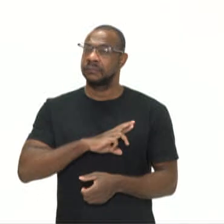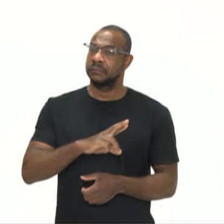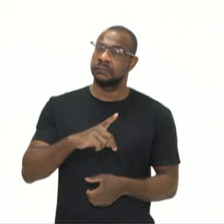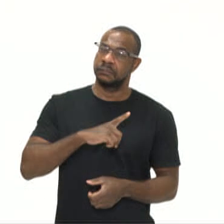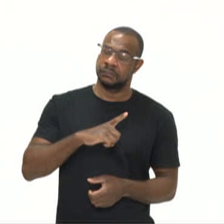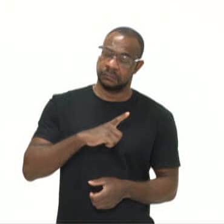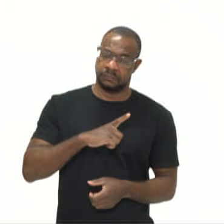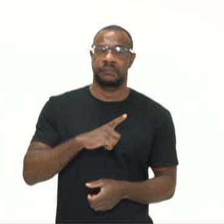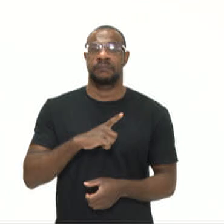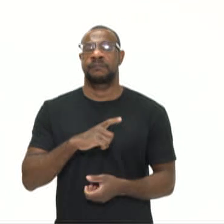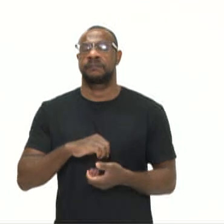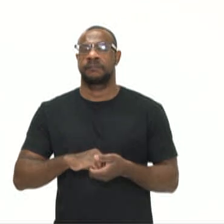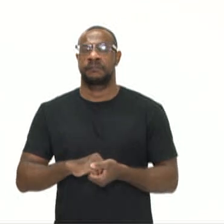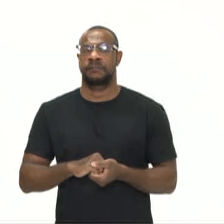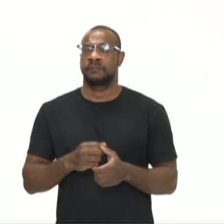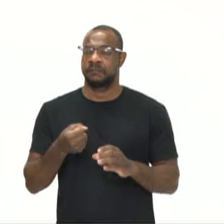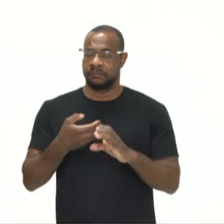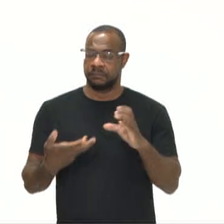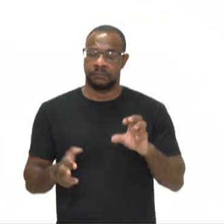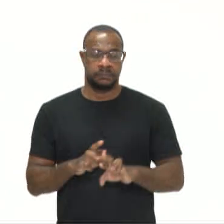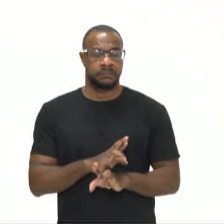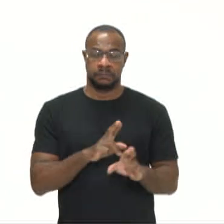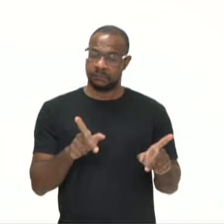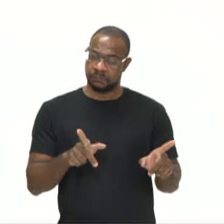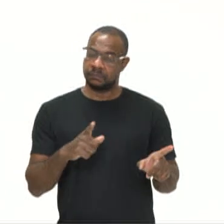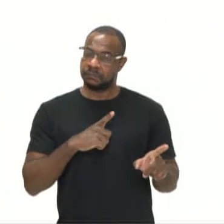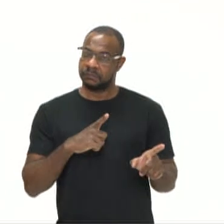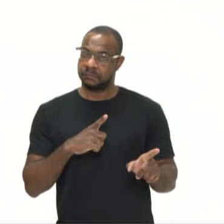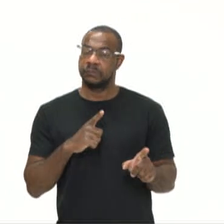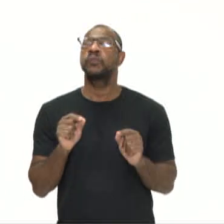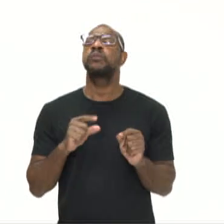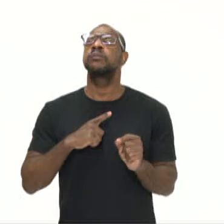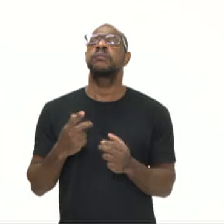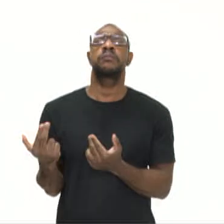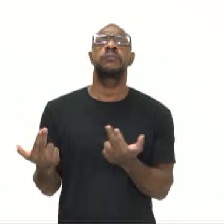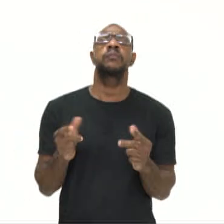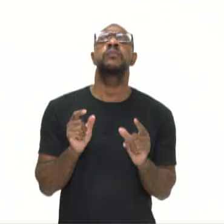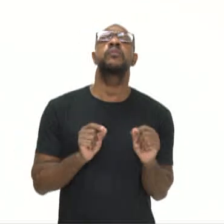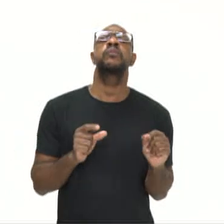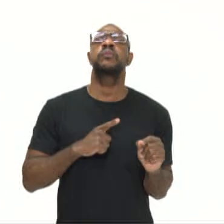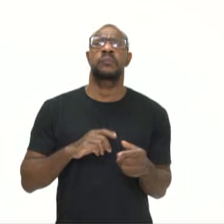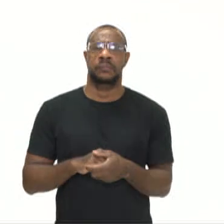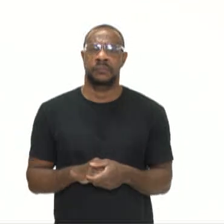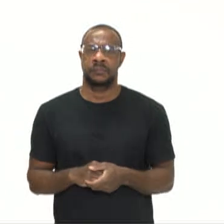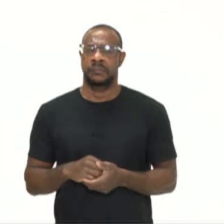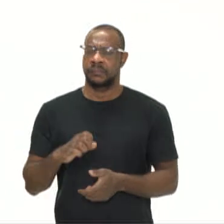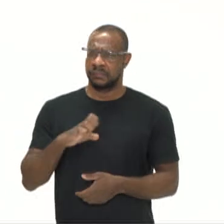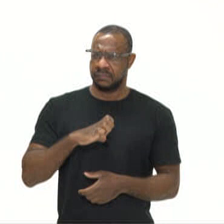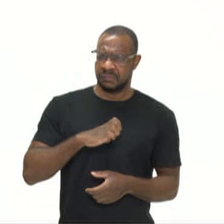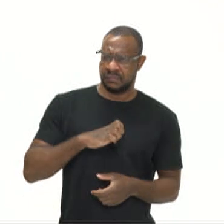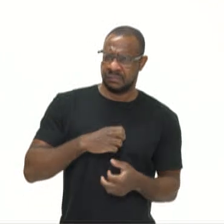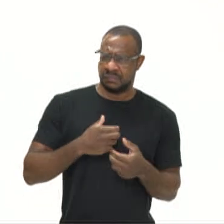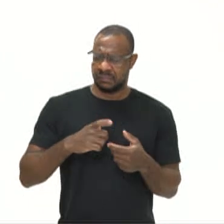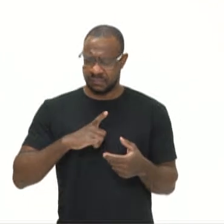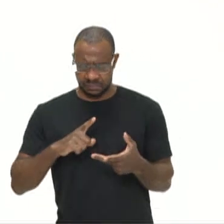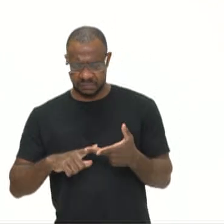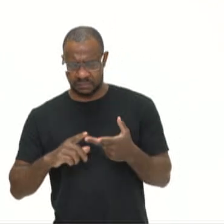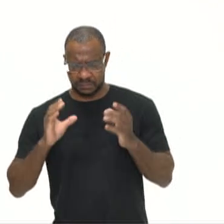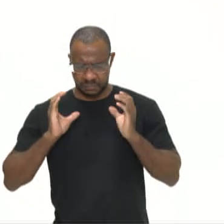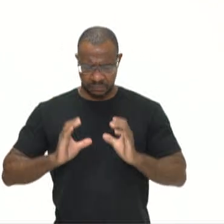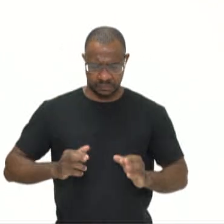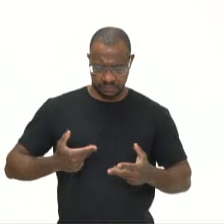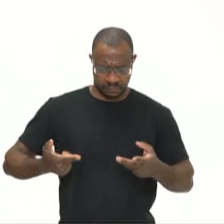possuírem características diferentes, elas têm em comum princípios éticos e morais, ou